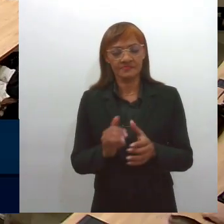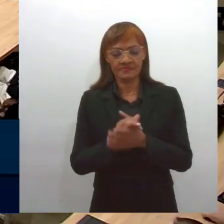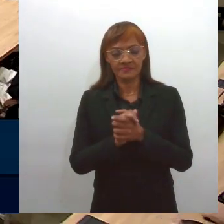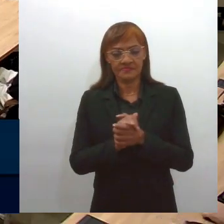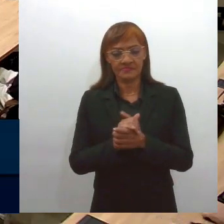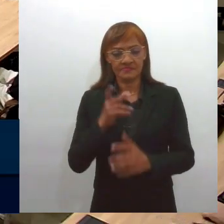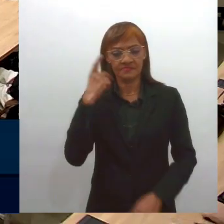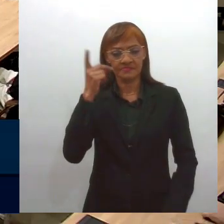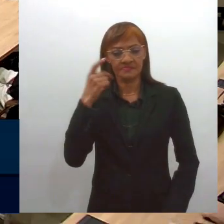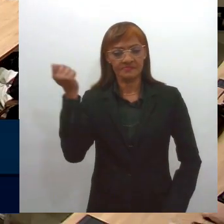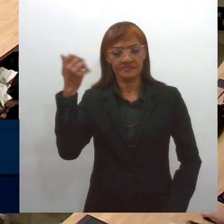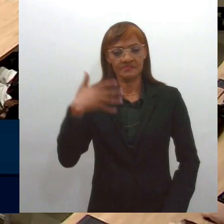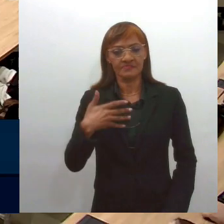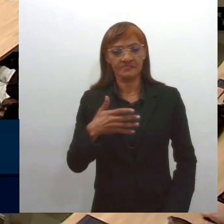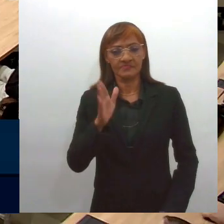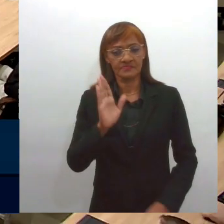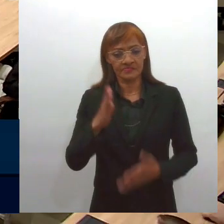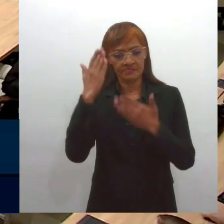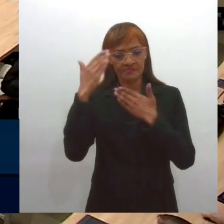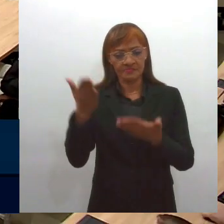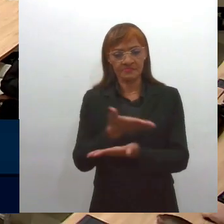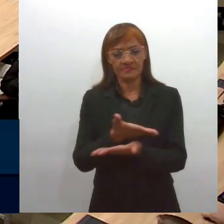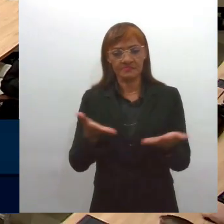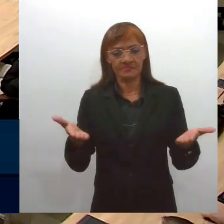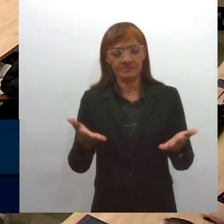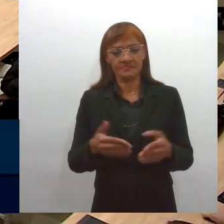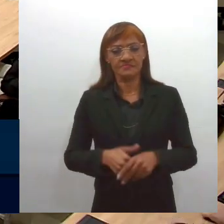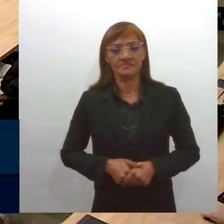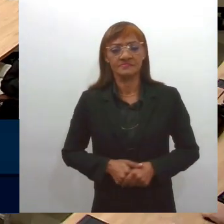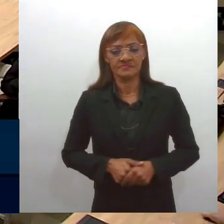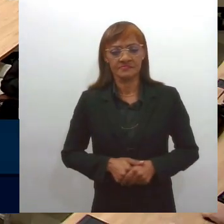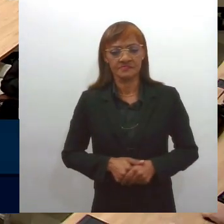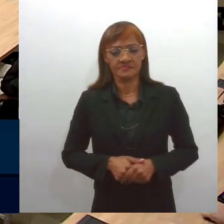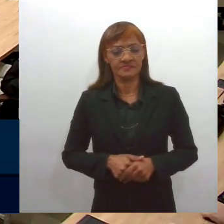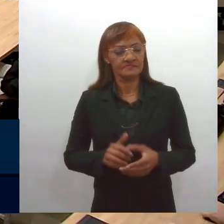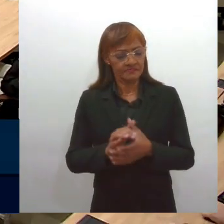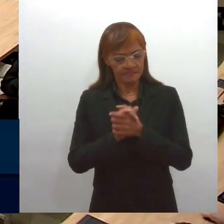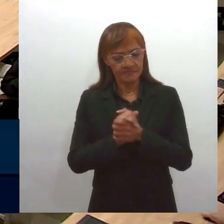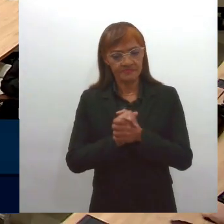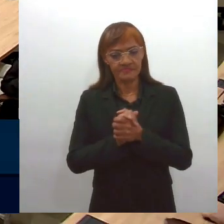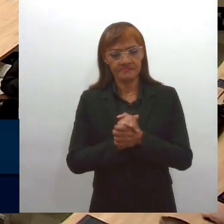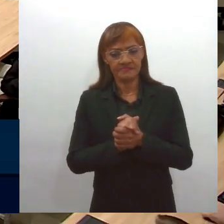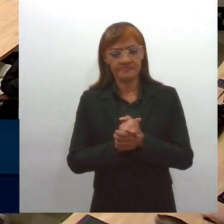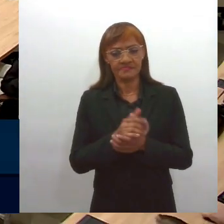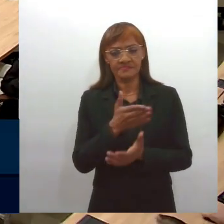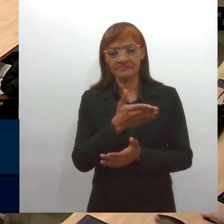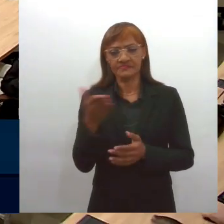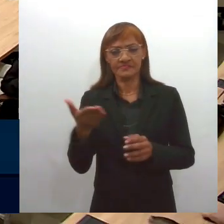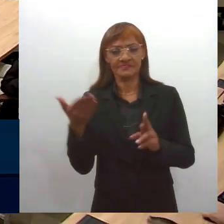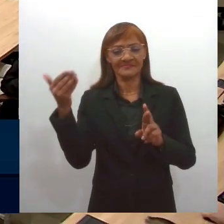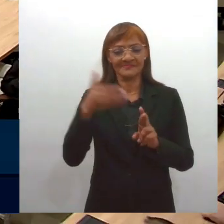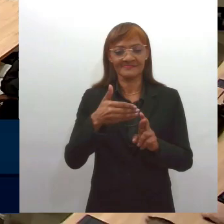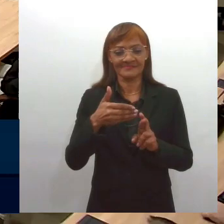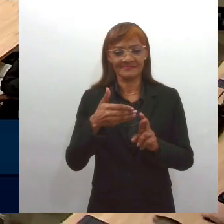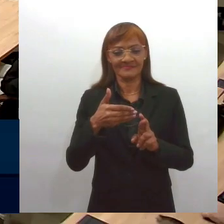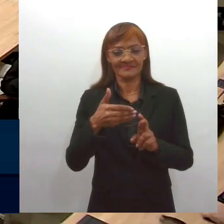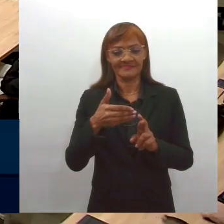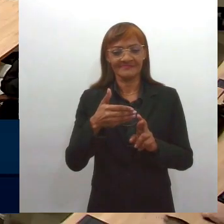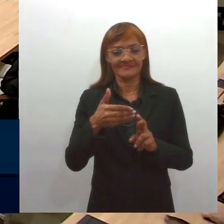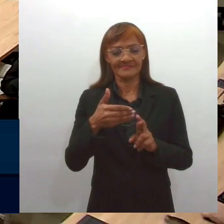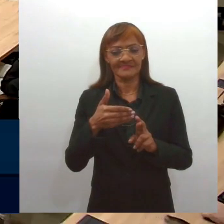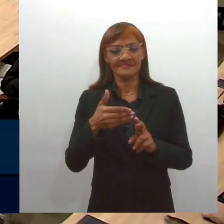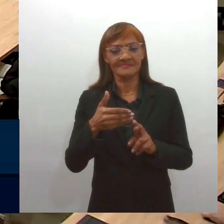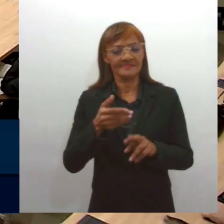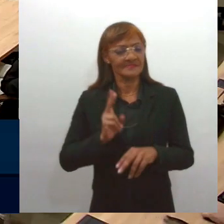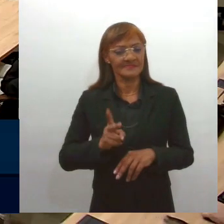as considerações para todos vocês, parabéns, vocês são inspirações para cada geração que passa, os mais novos, os mais velhos, Mais velhos não,